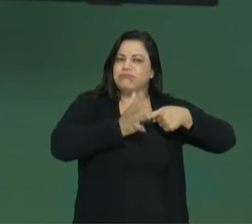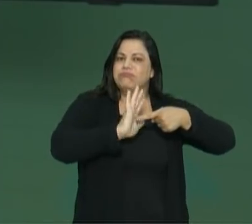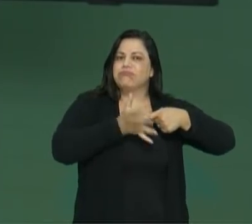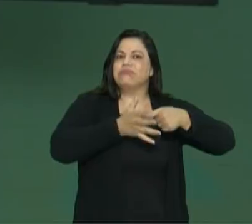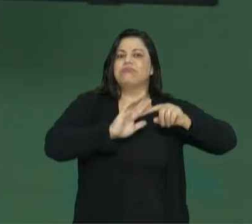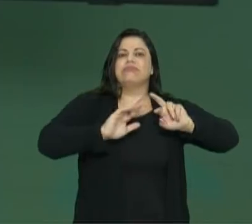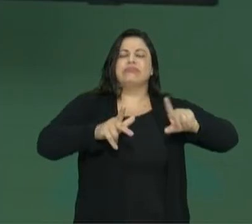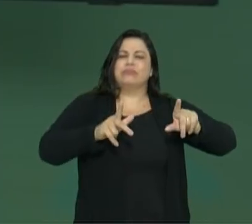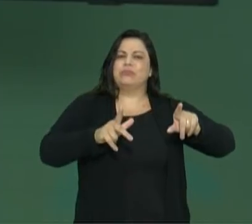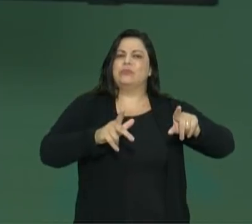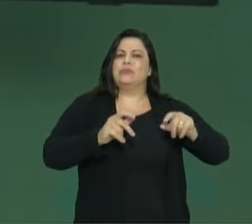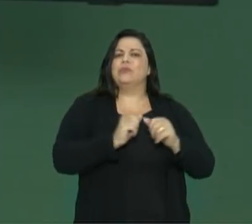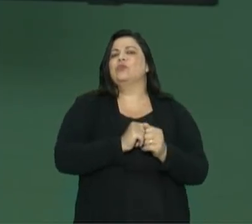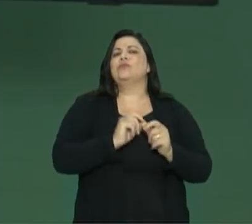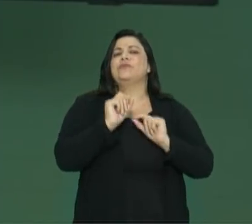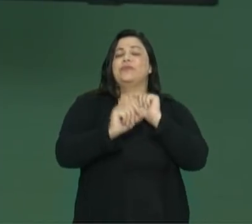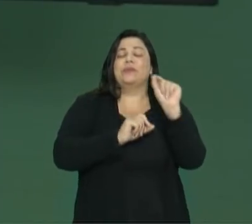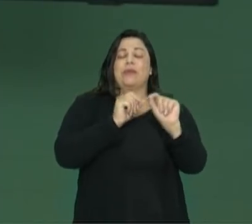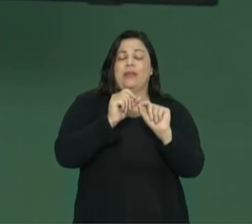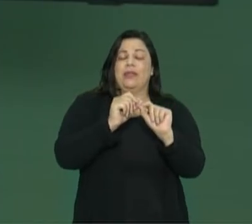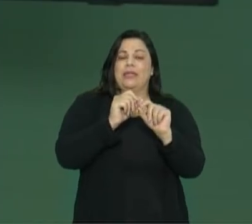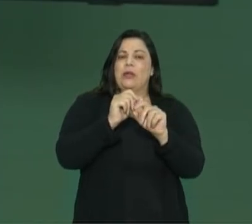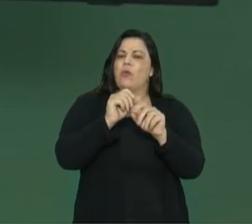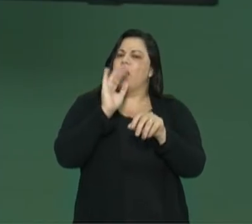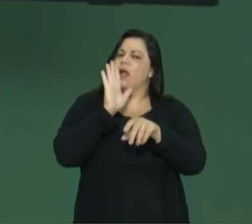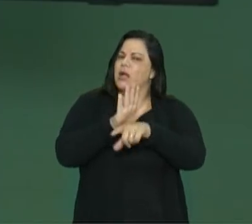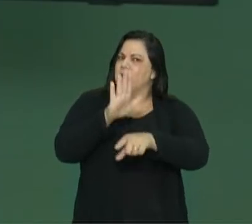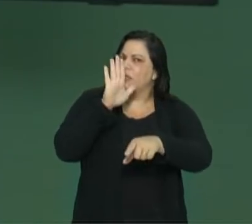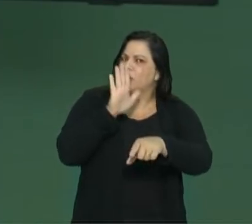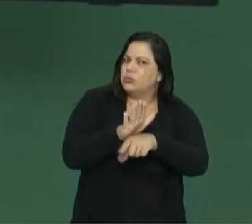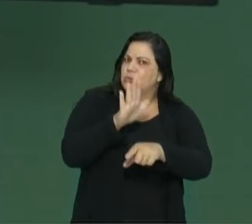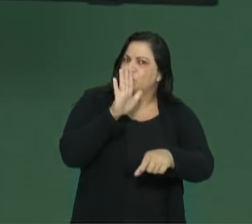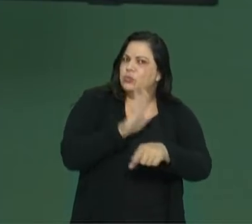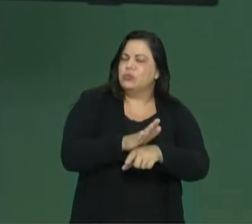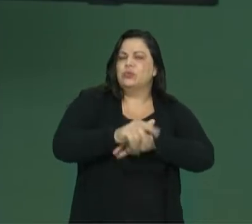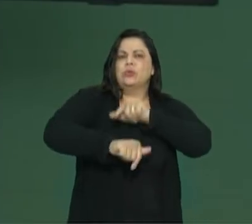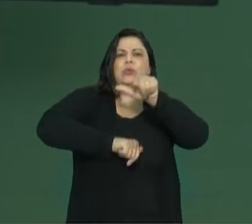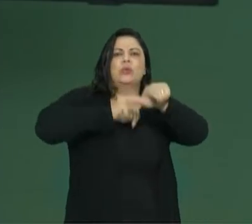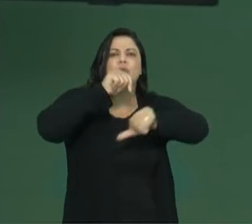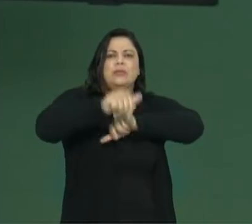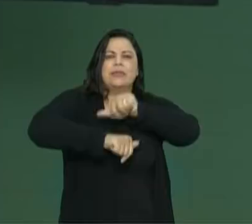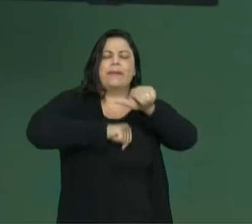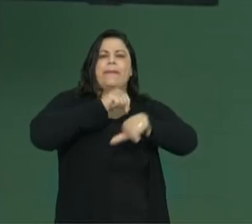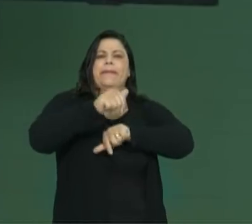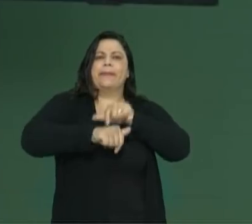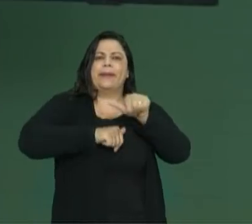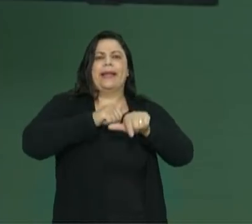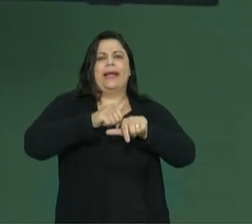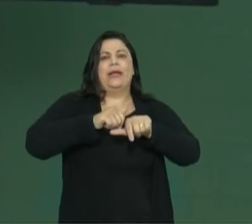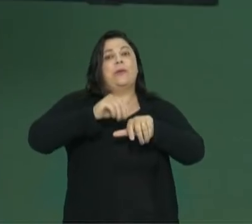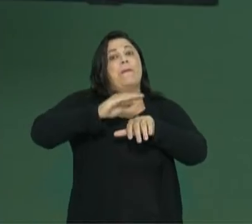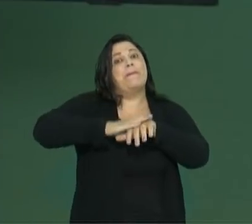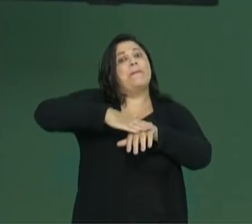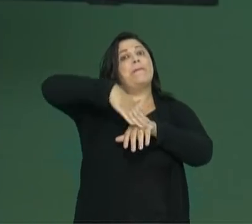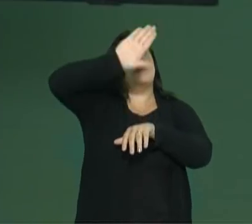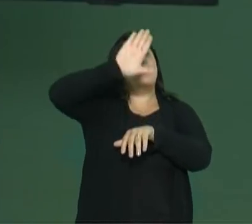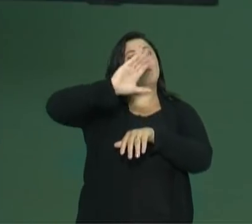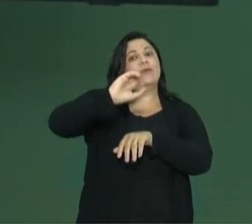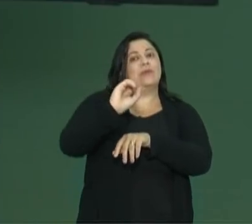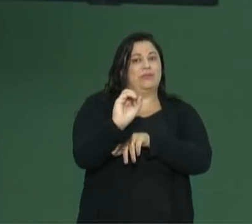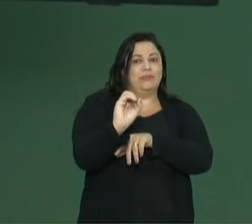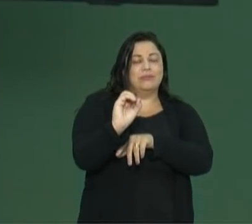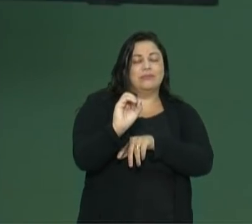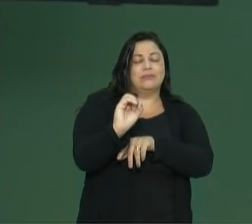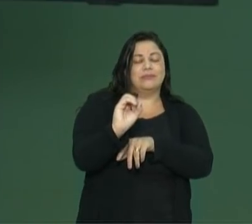no nosso movimento. É uma força motor, um trabalho motor, ou seja, um trabalho maior que zero. Se essa